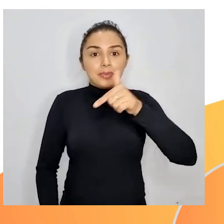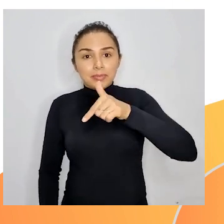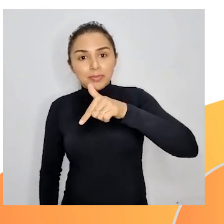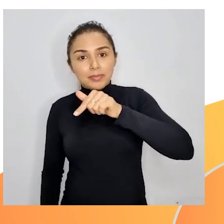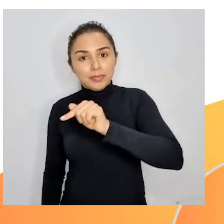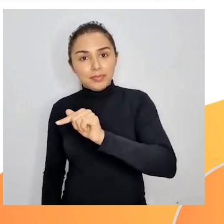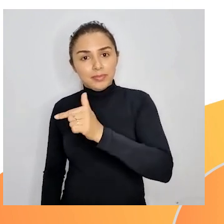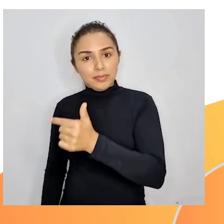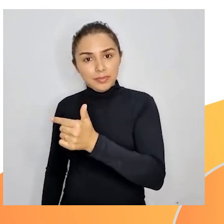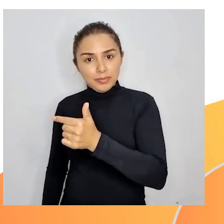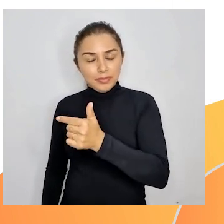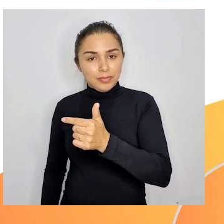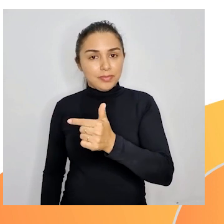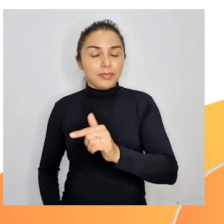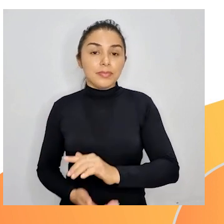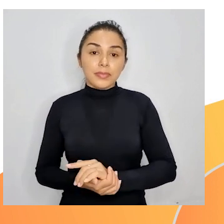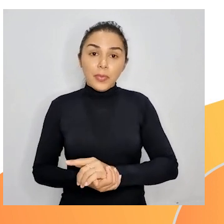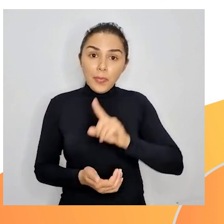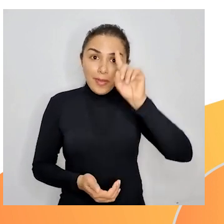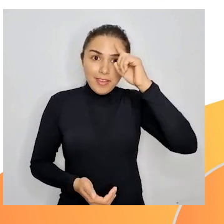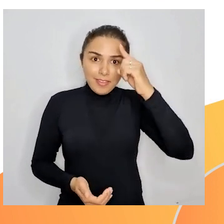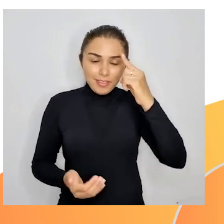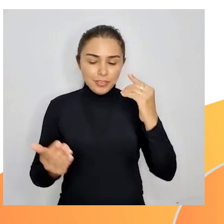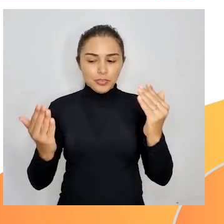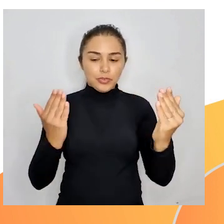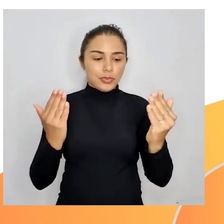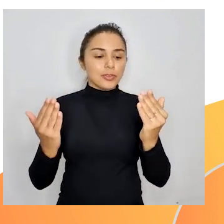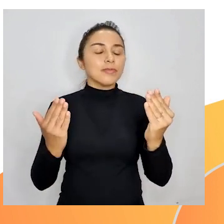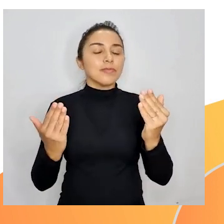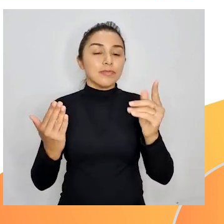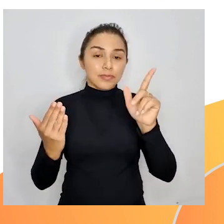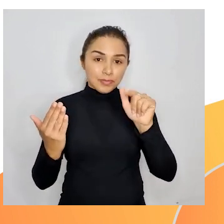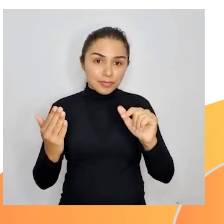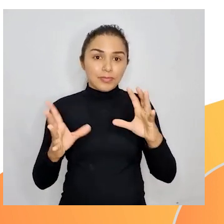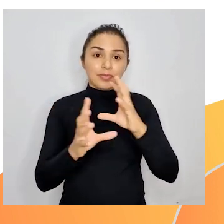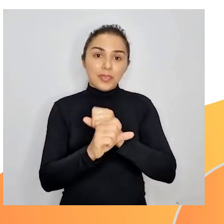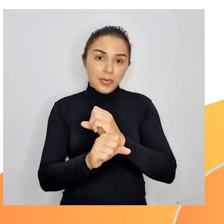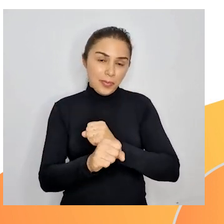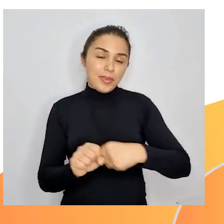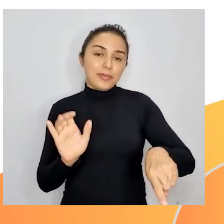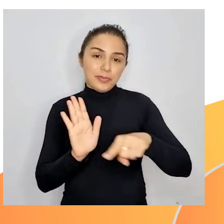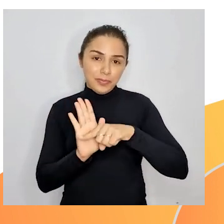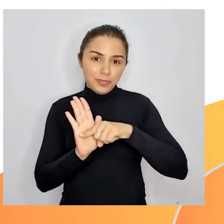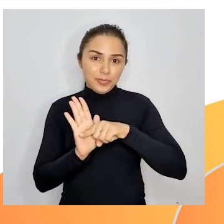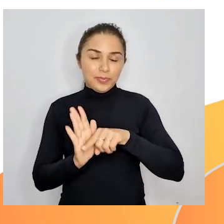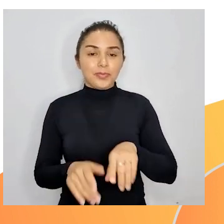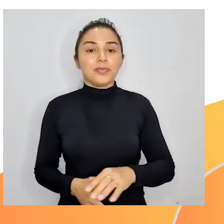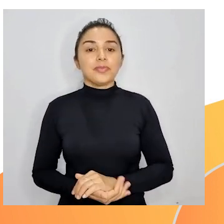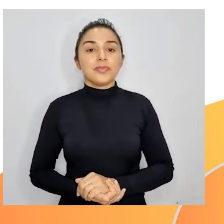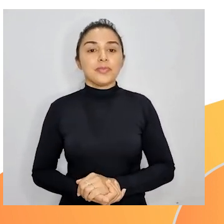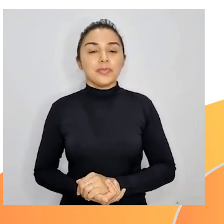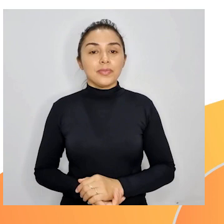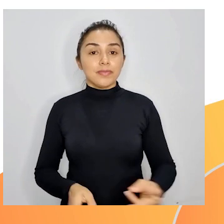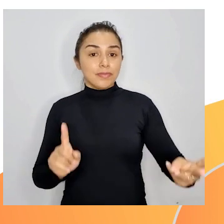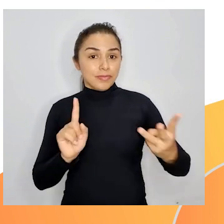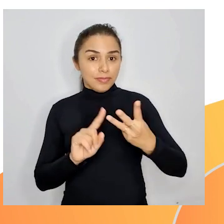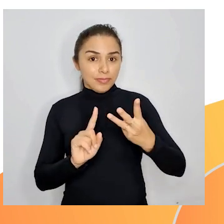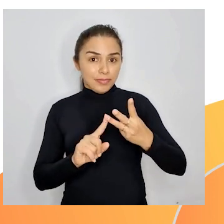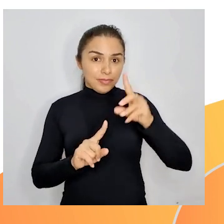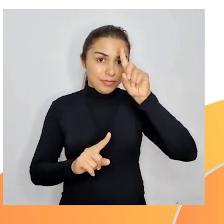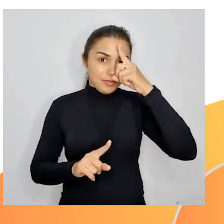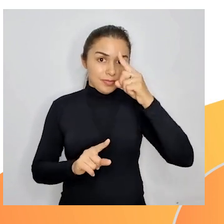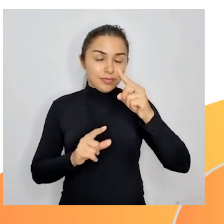de comparar, ela vem lá da operação de subtração. Nós temos aqui a outra ideia, que